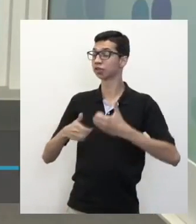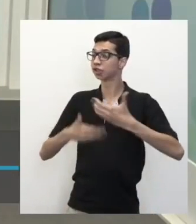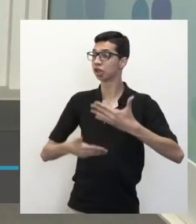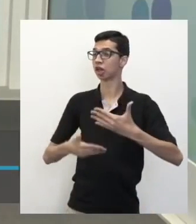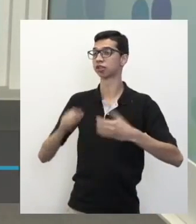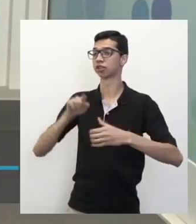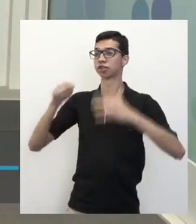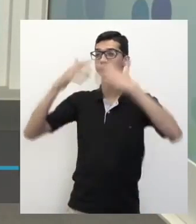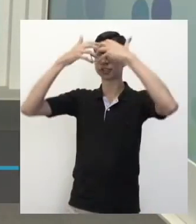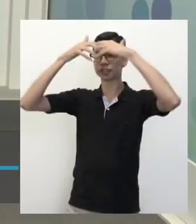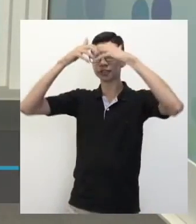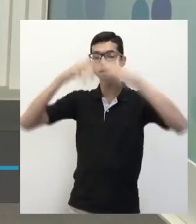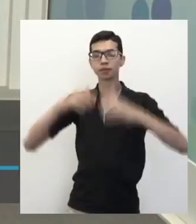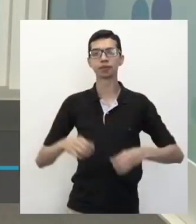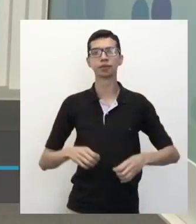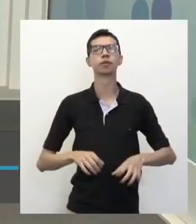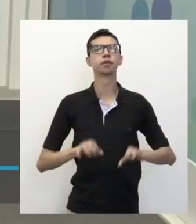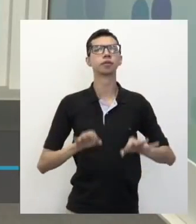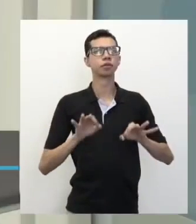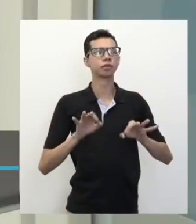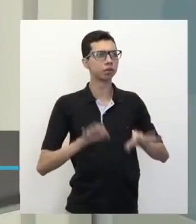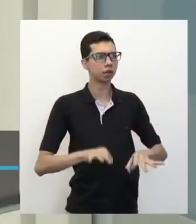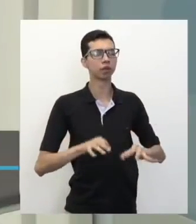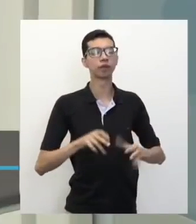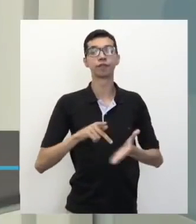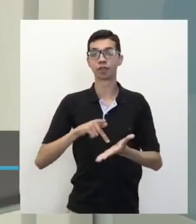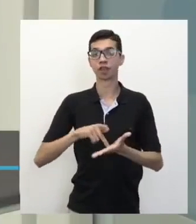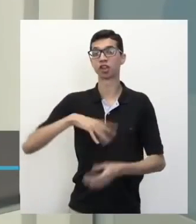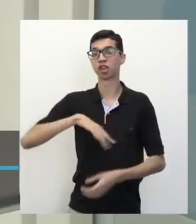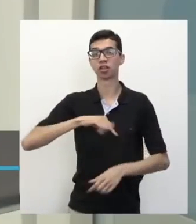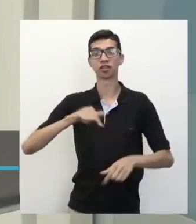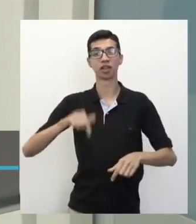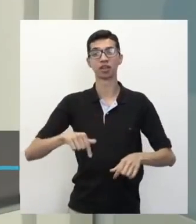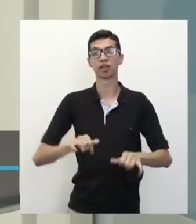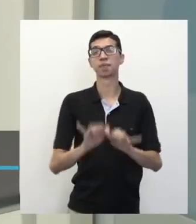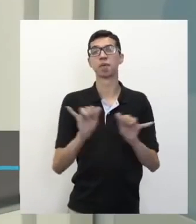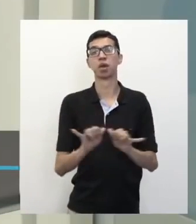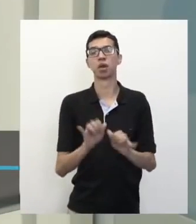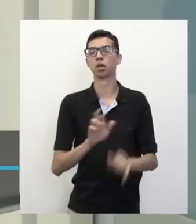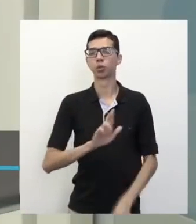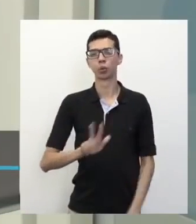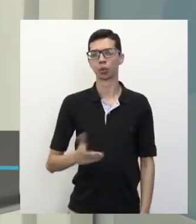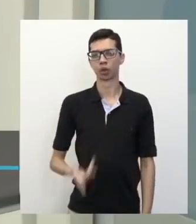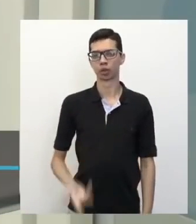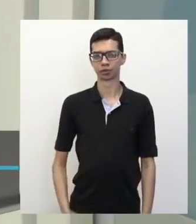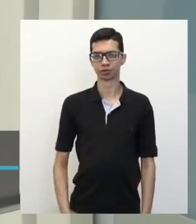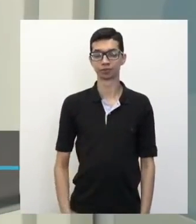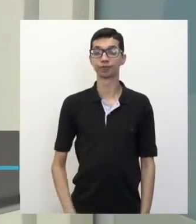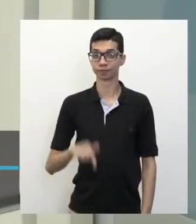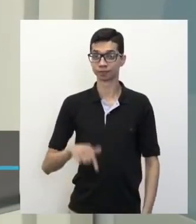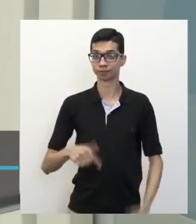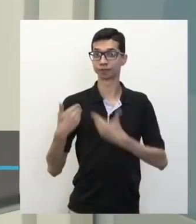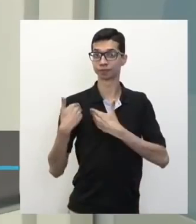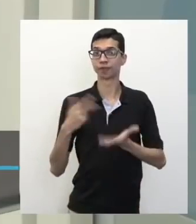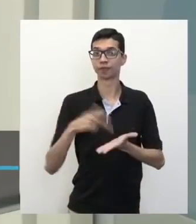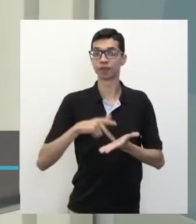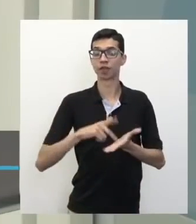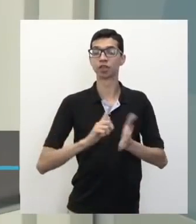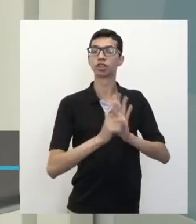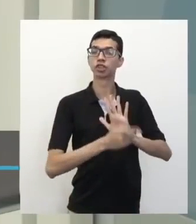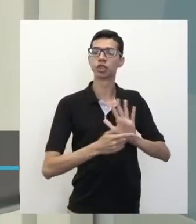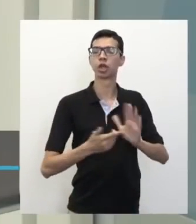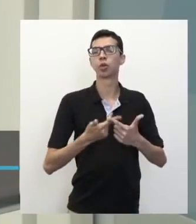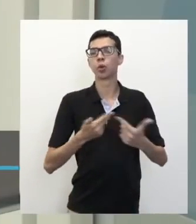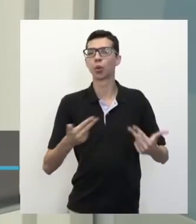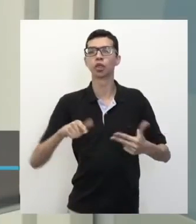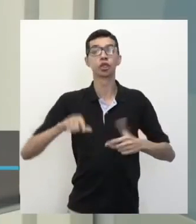E a gente não está aqui por nada e não é porque a gente não coube em outro espaço, né? A gente está aqui porque a gente escolheu. Vamos lá. Muito